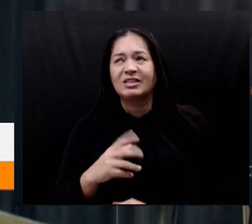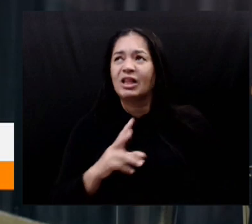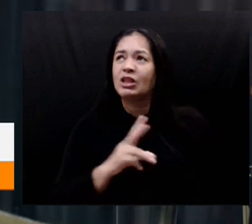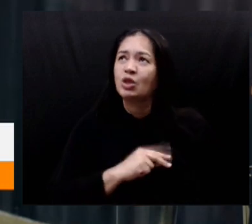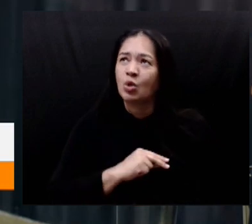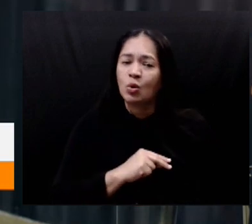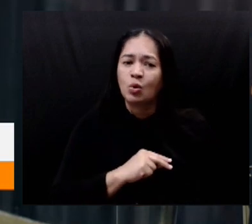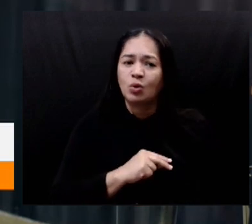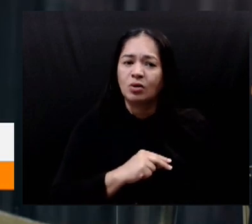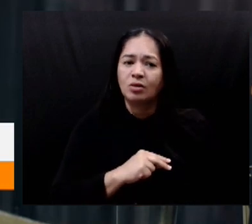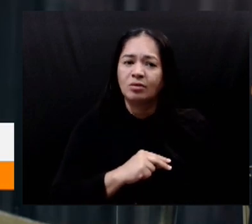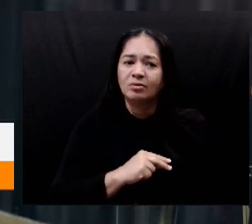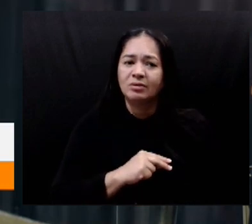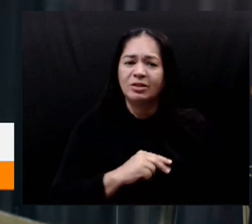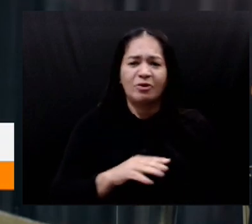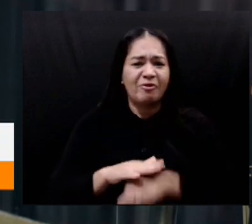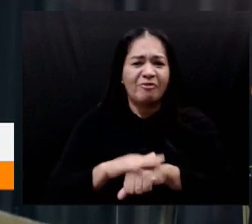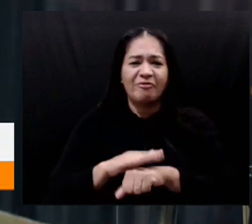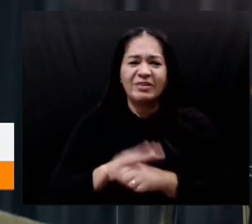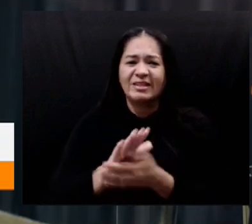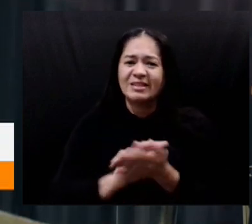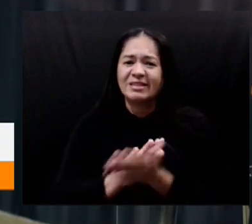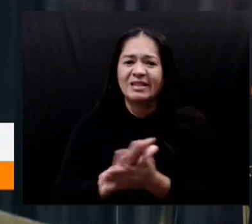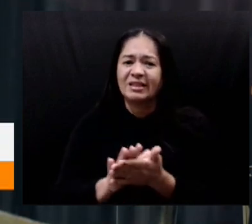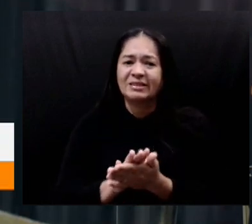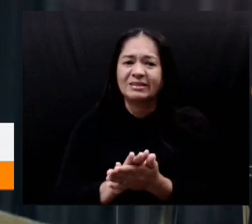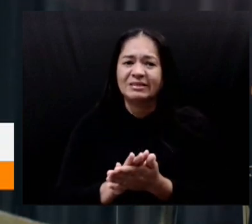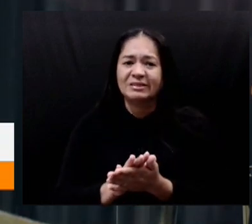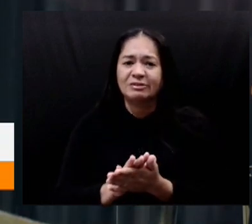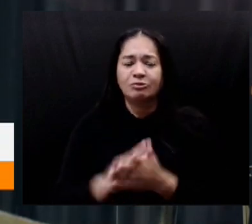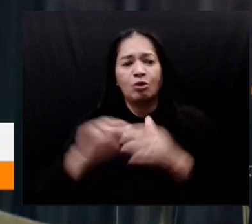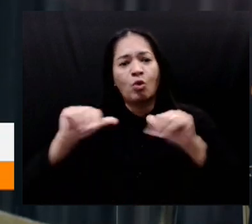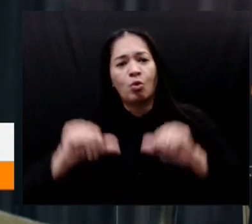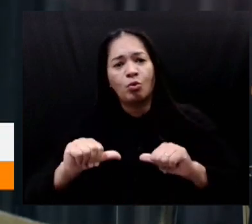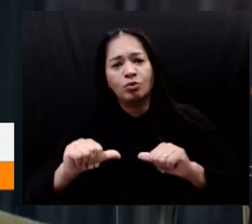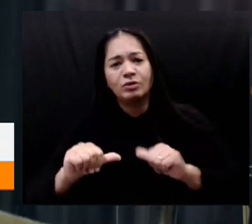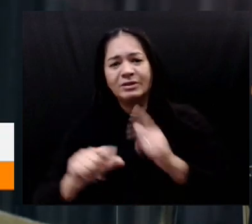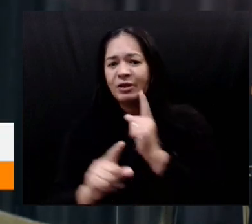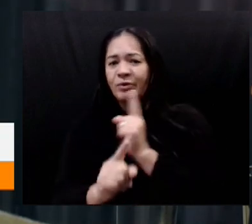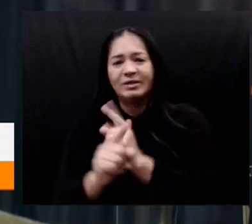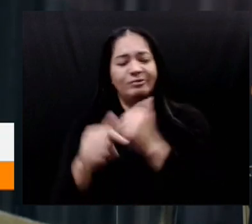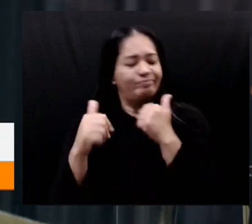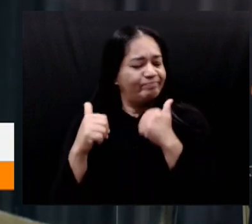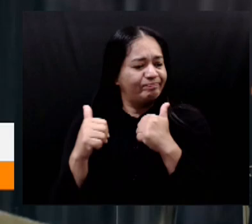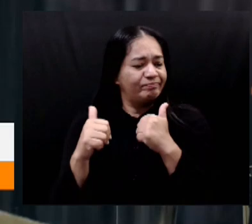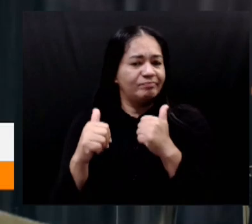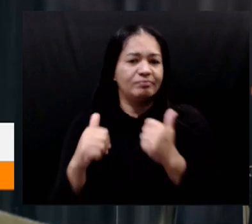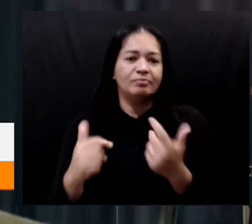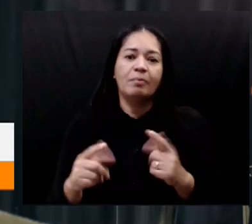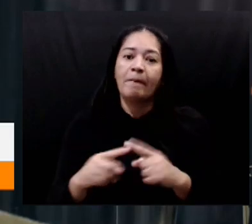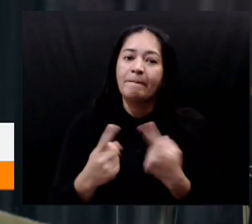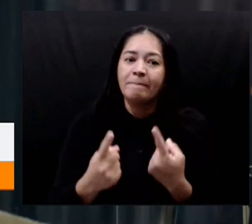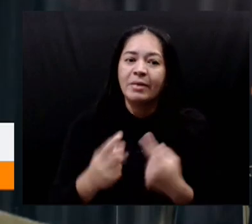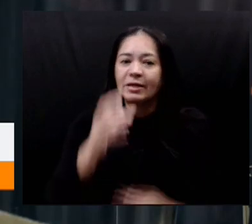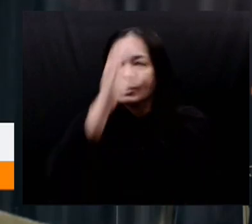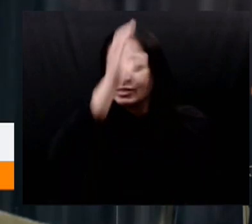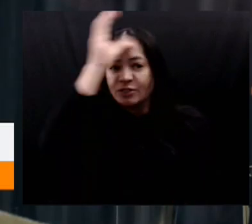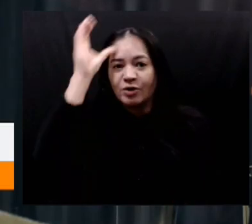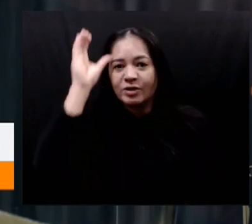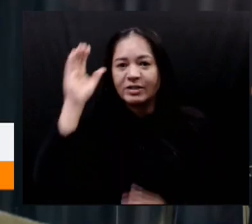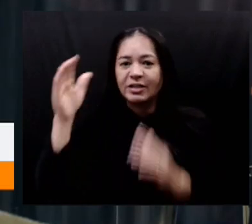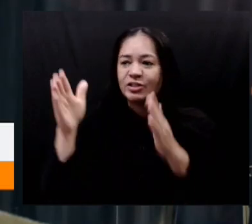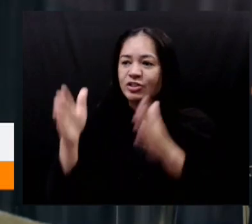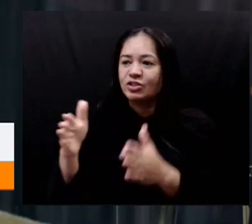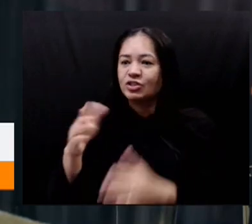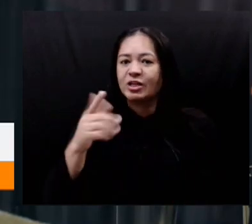não fiz nada nessa sessão, né, não fui bem, não atendi bem". Mas o cliente chega para a gente na próxima sessão